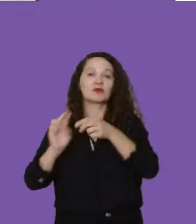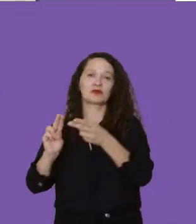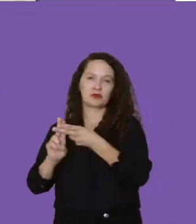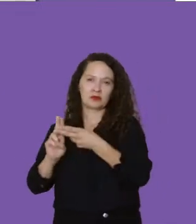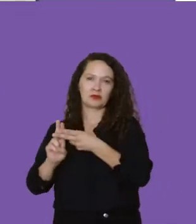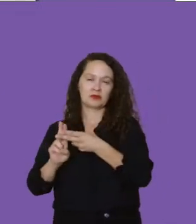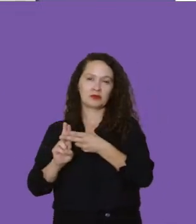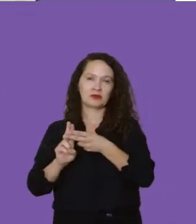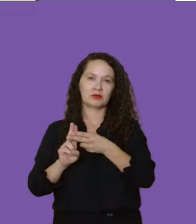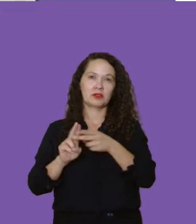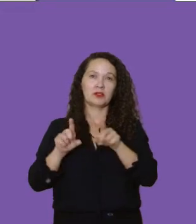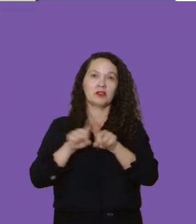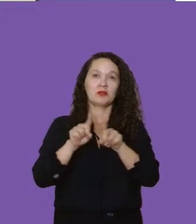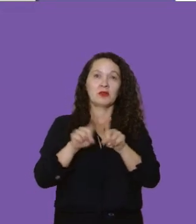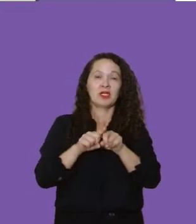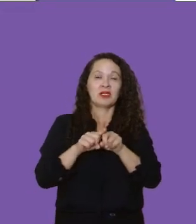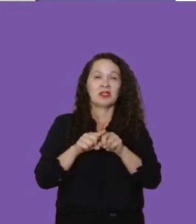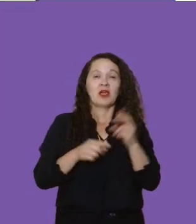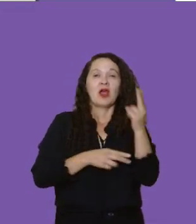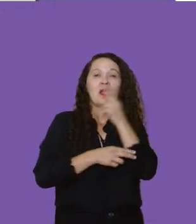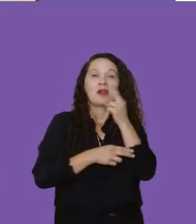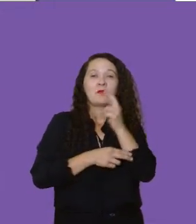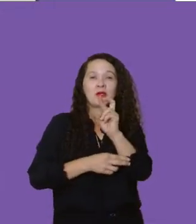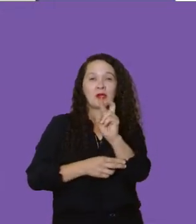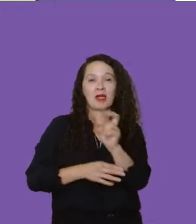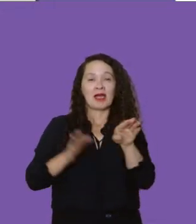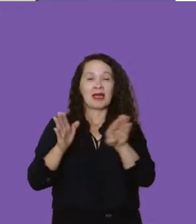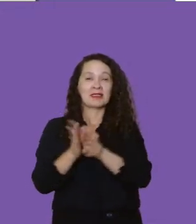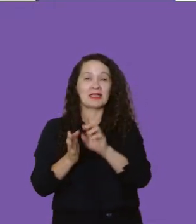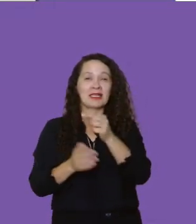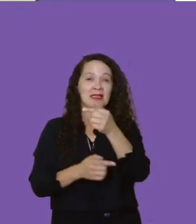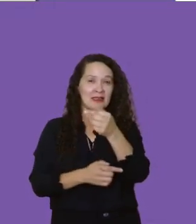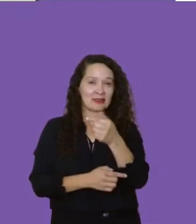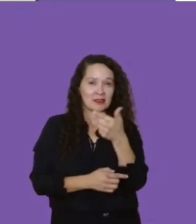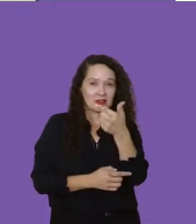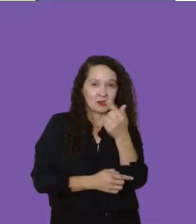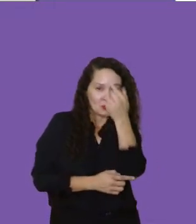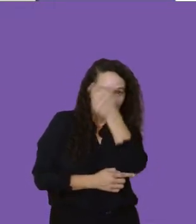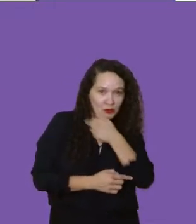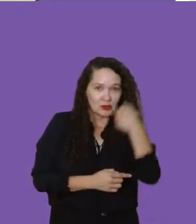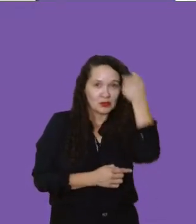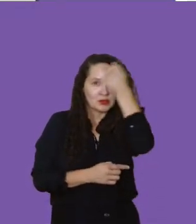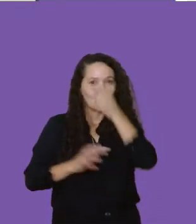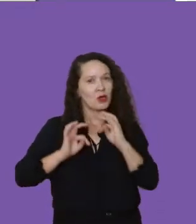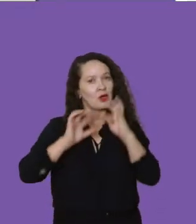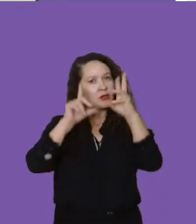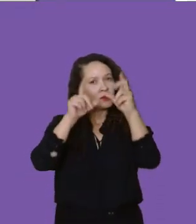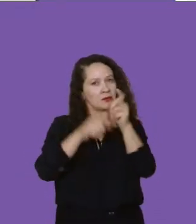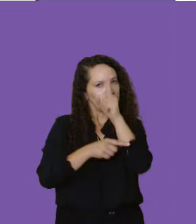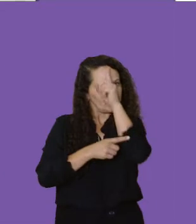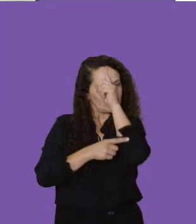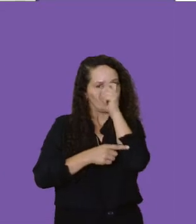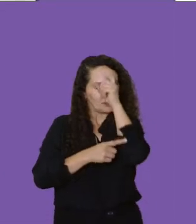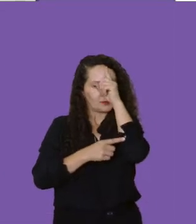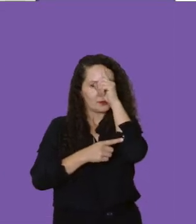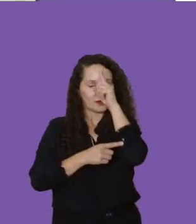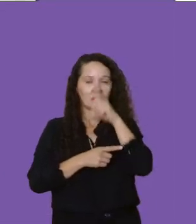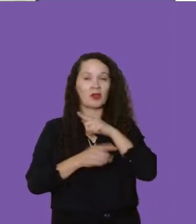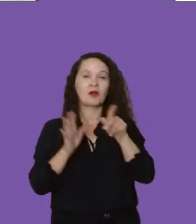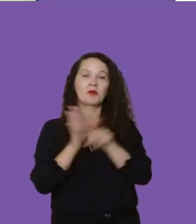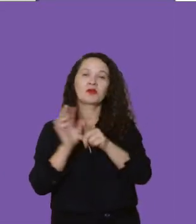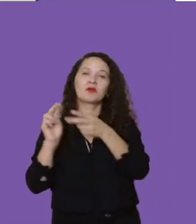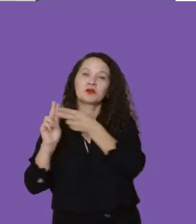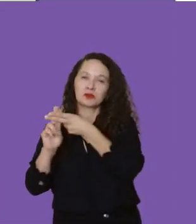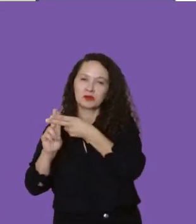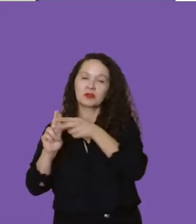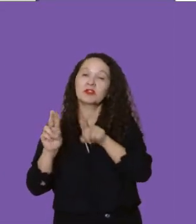a contracepção de emergência até 72 horas em todos os hospitais conveniados ou